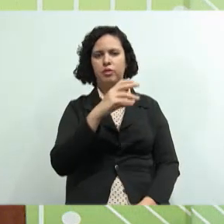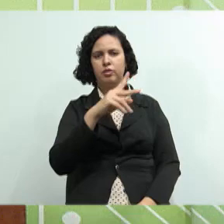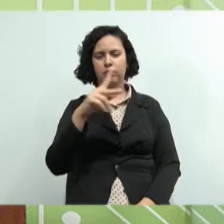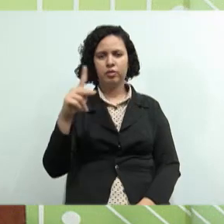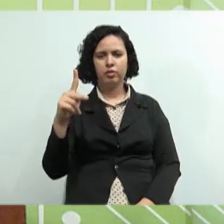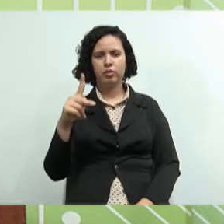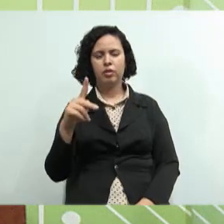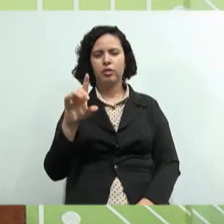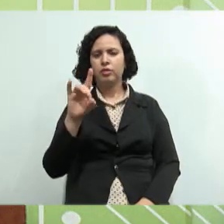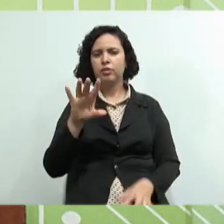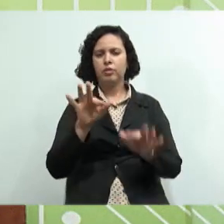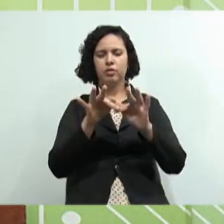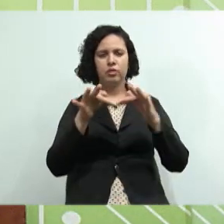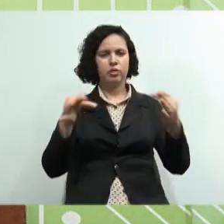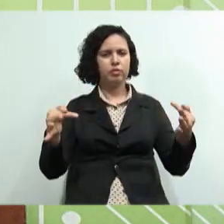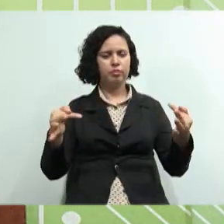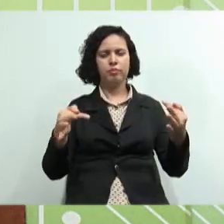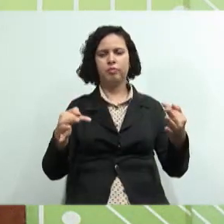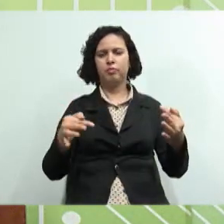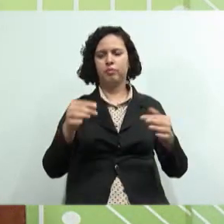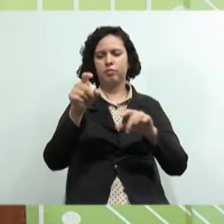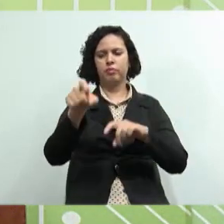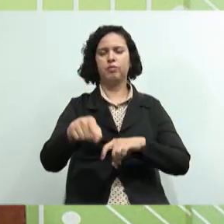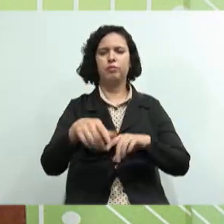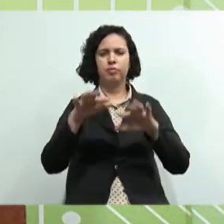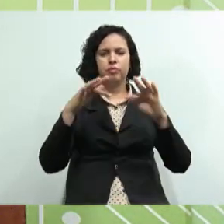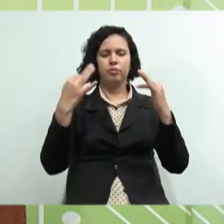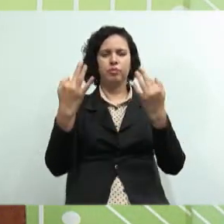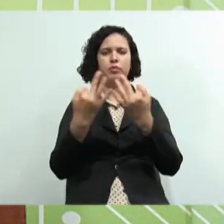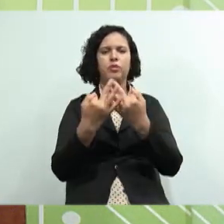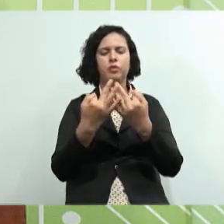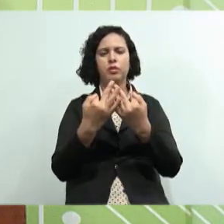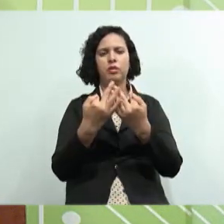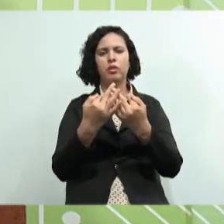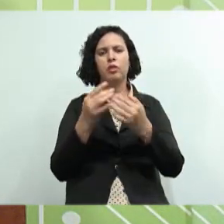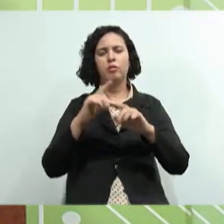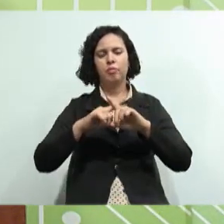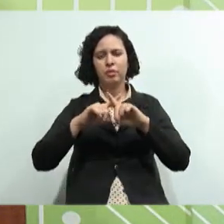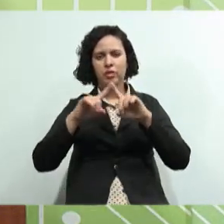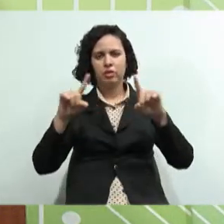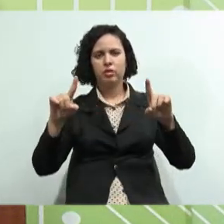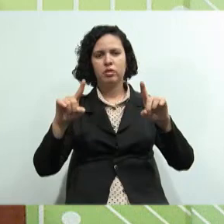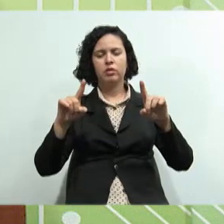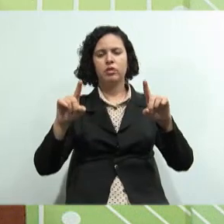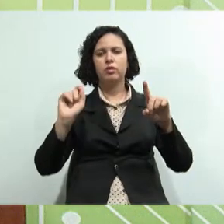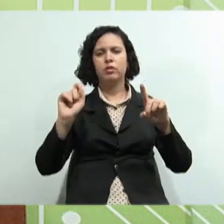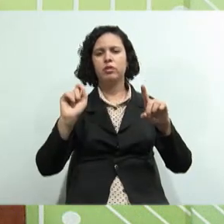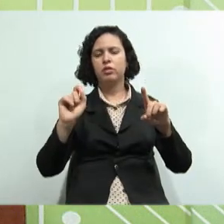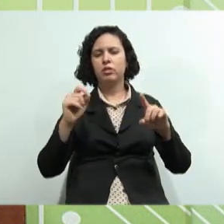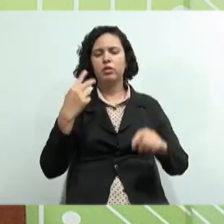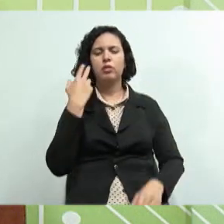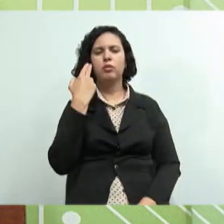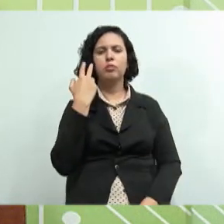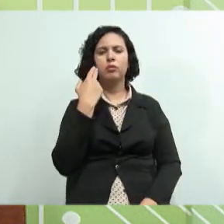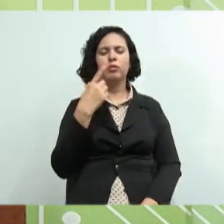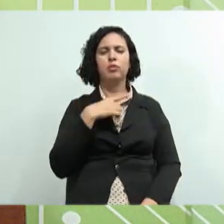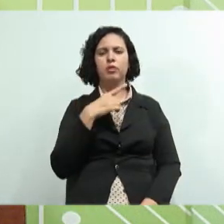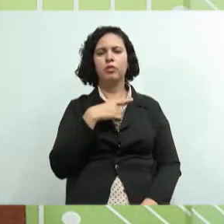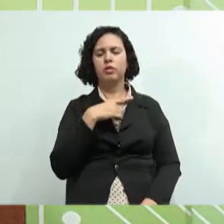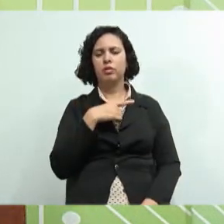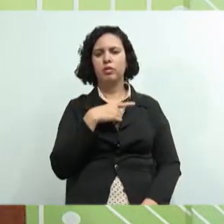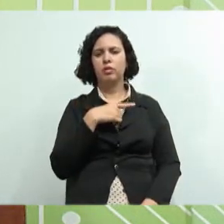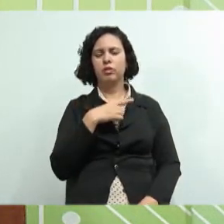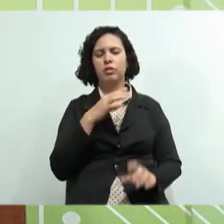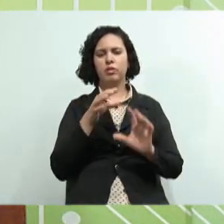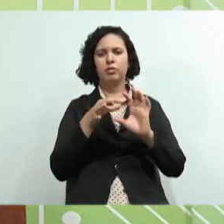familiar é simplesmente uma agricultura familiar. No entanto, naturalmente existe uma inclinação muito forte para que o agricultor